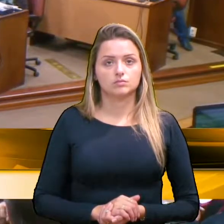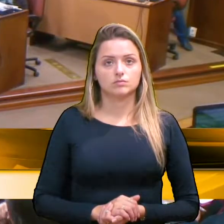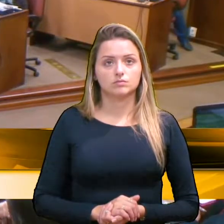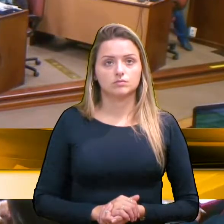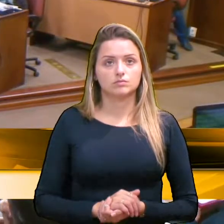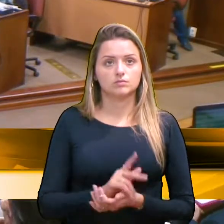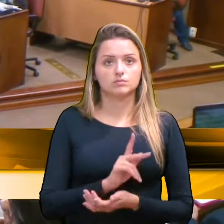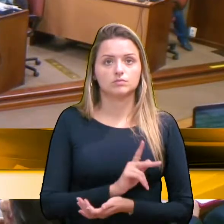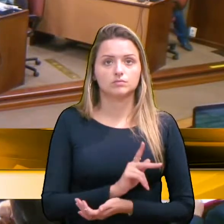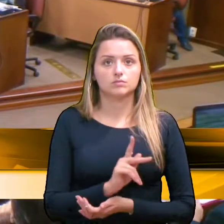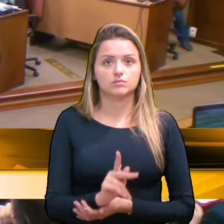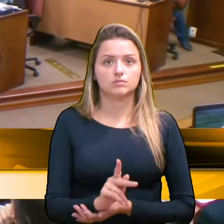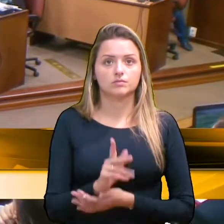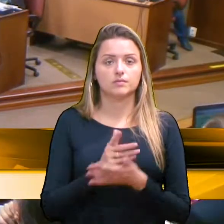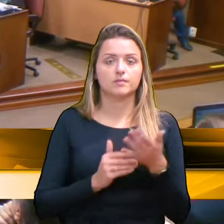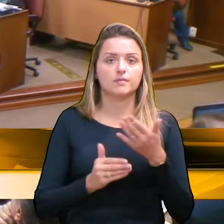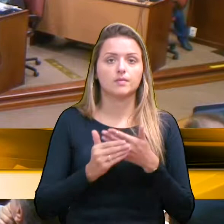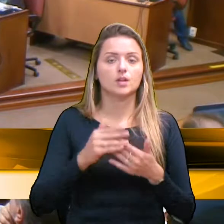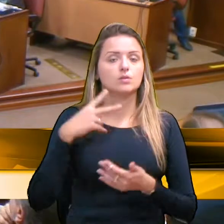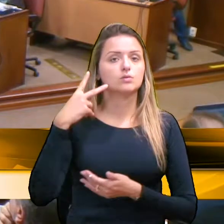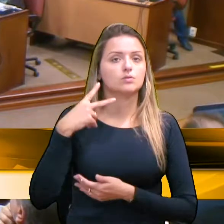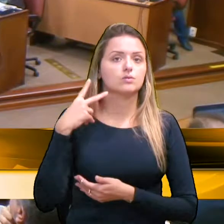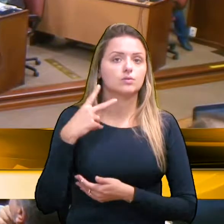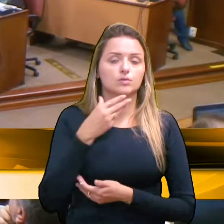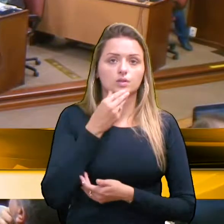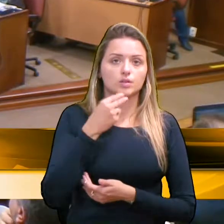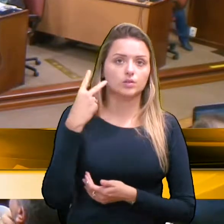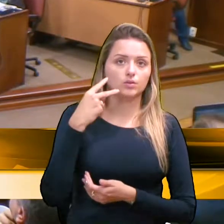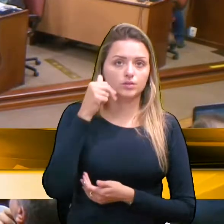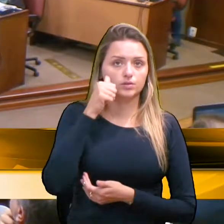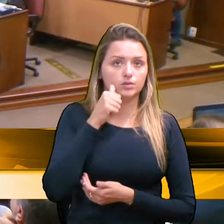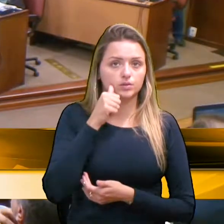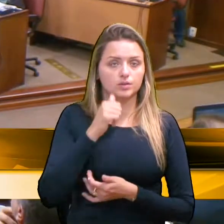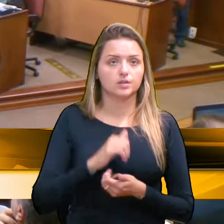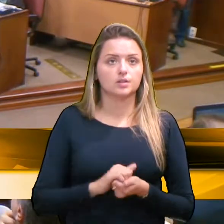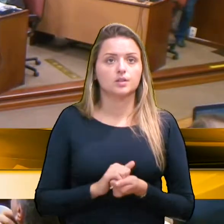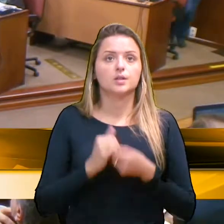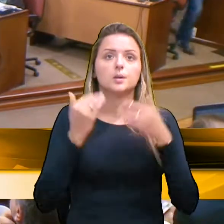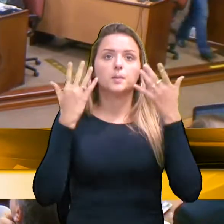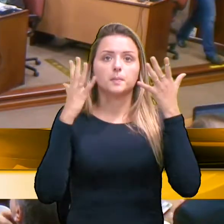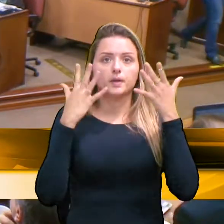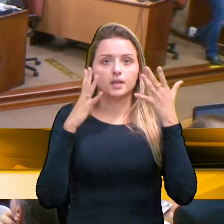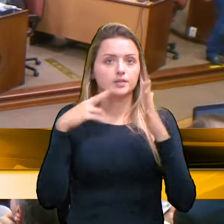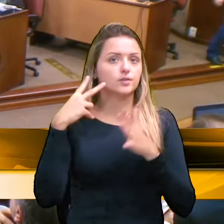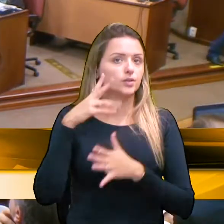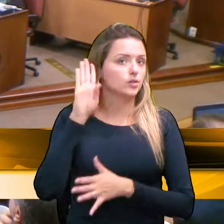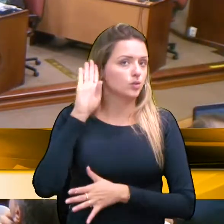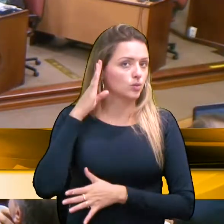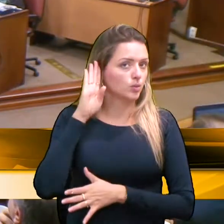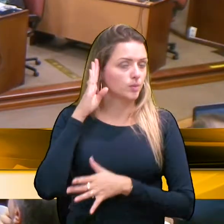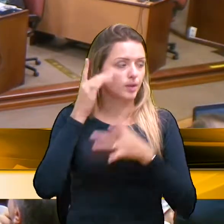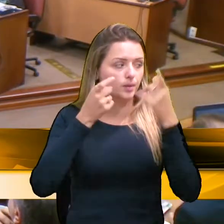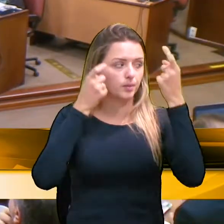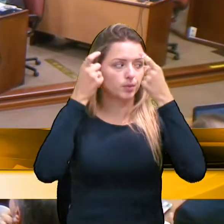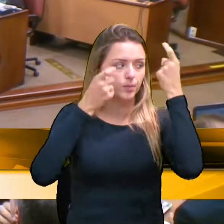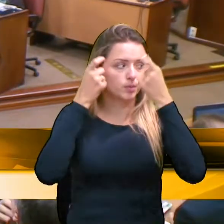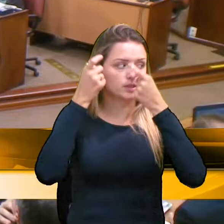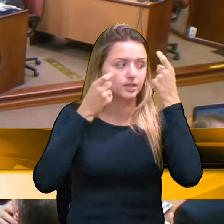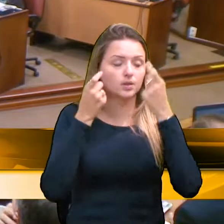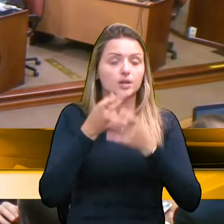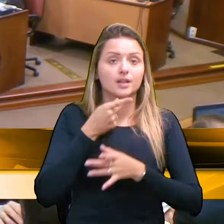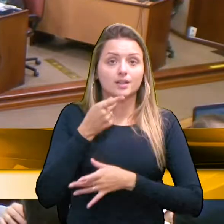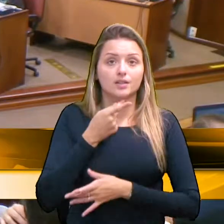Senhor presidente, nobres colegas, vereadores e vereadoras, parabenizar o Tomé pela preocupação de voltar